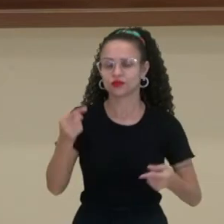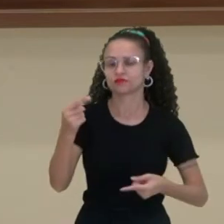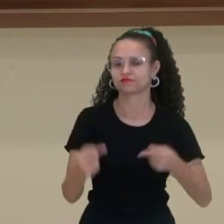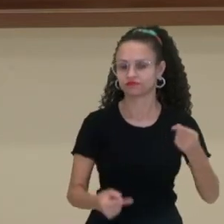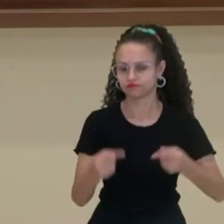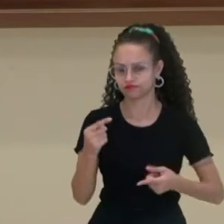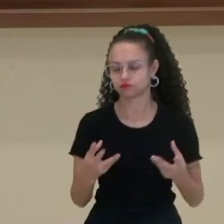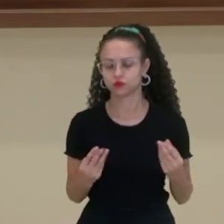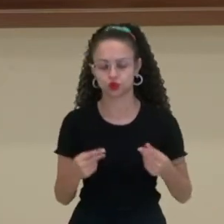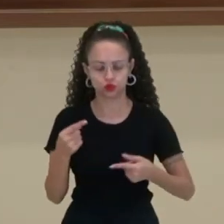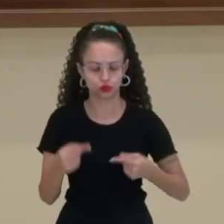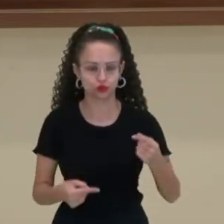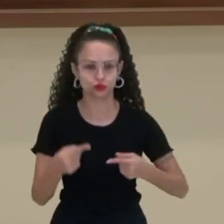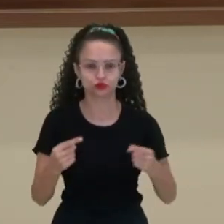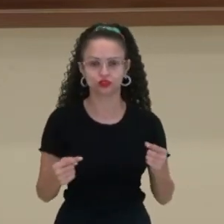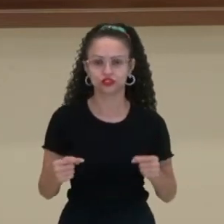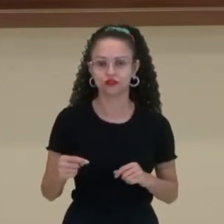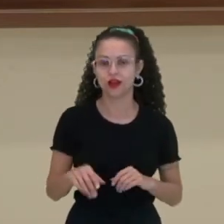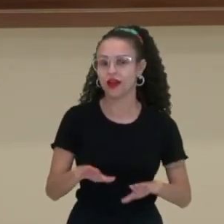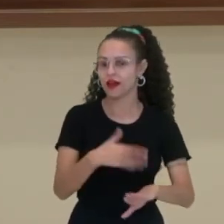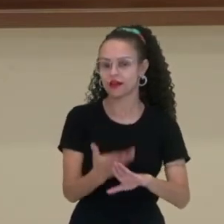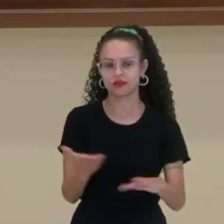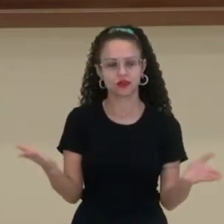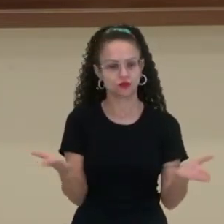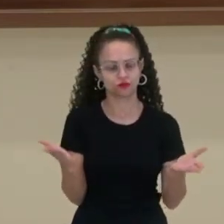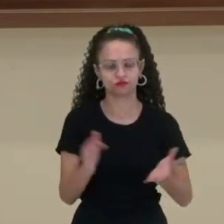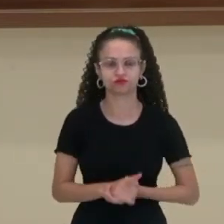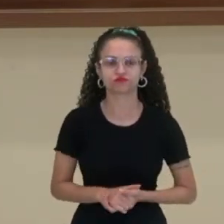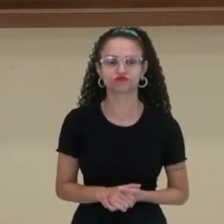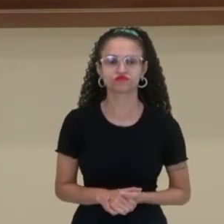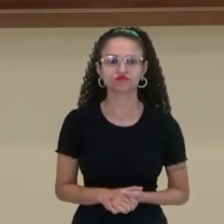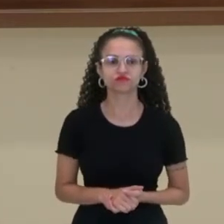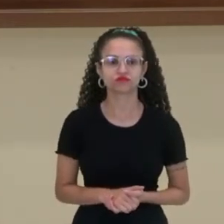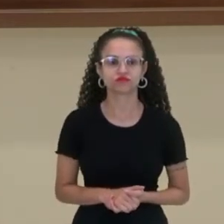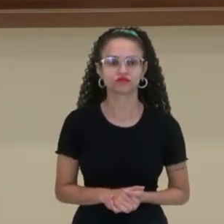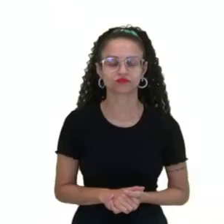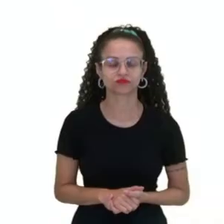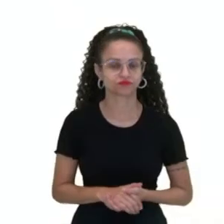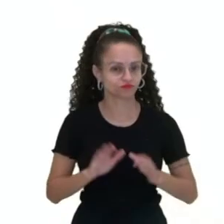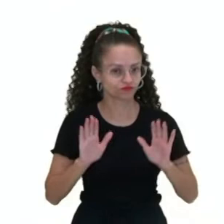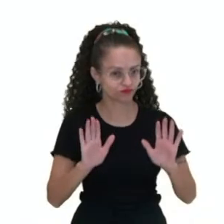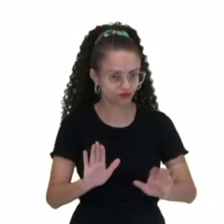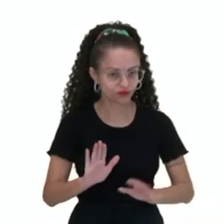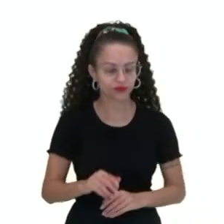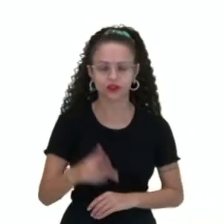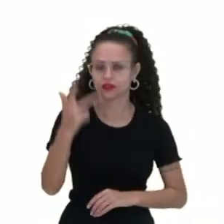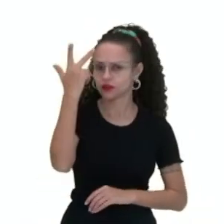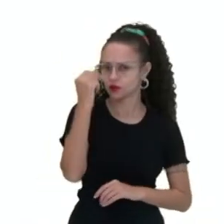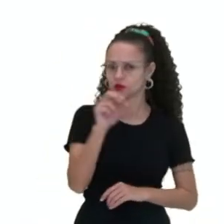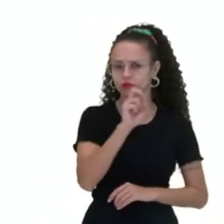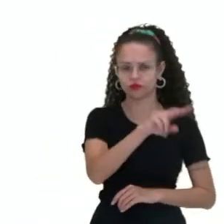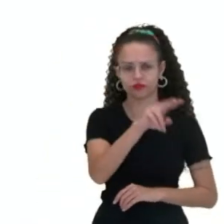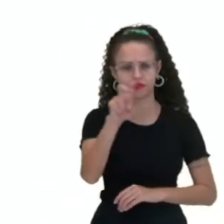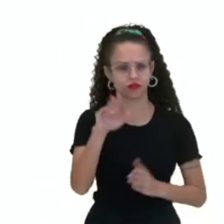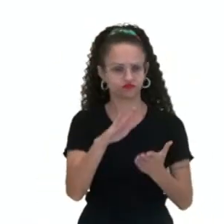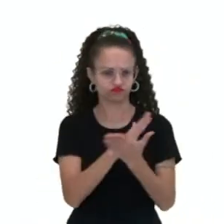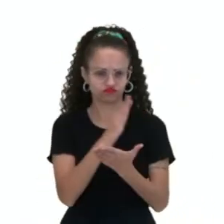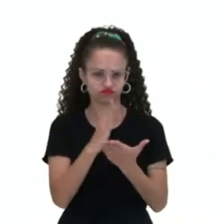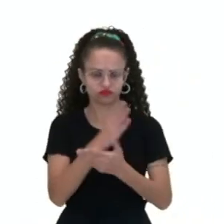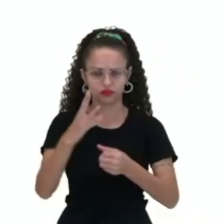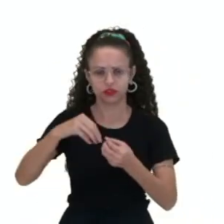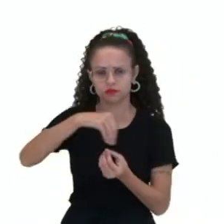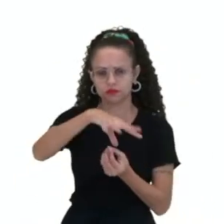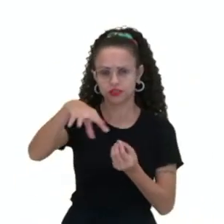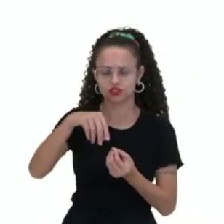muito discutível até os dias atuais. Embora muito comum nos livros de história e nas mídias para os